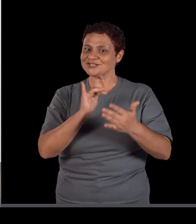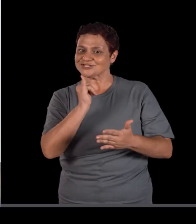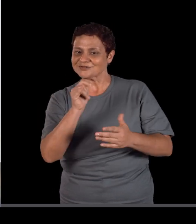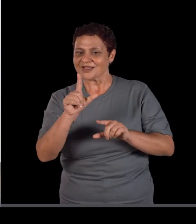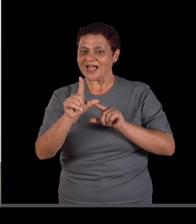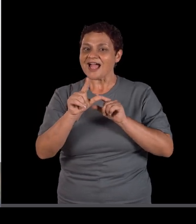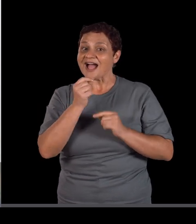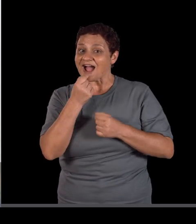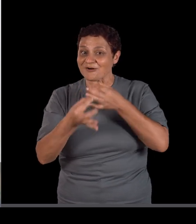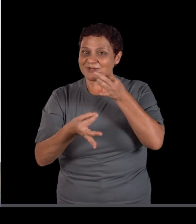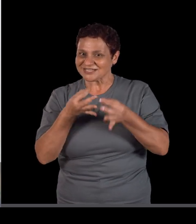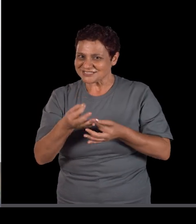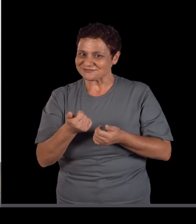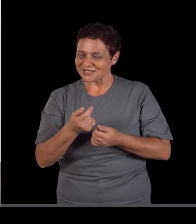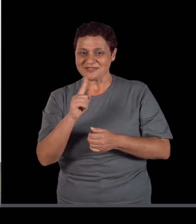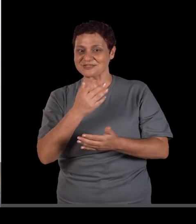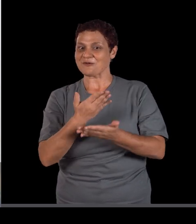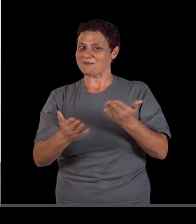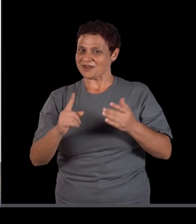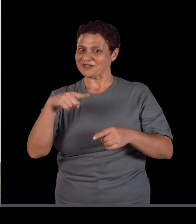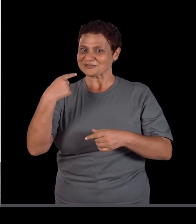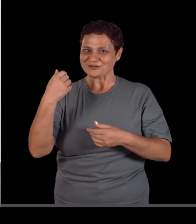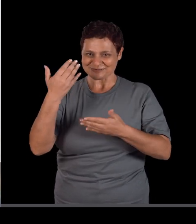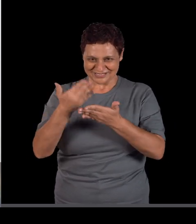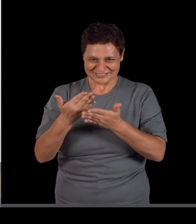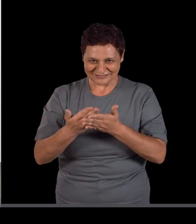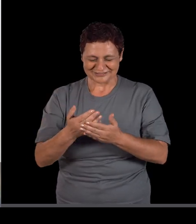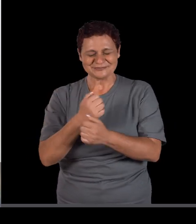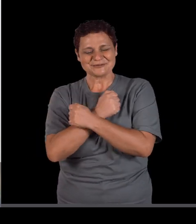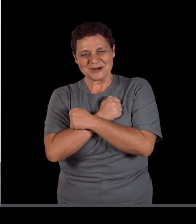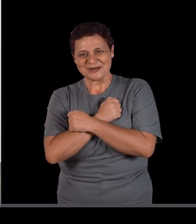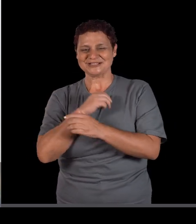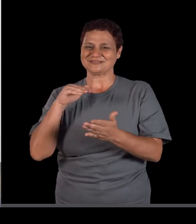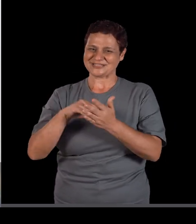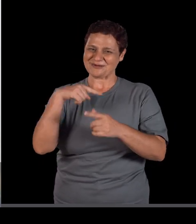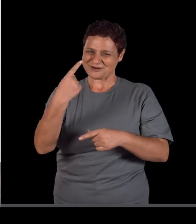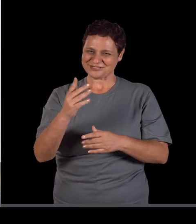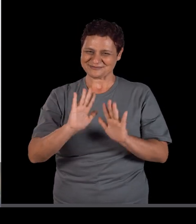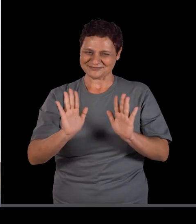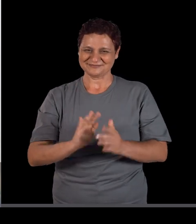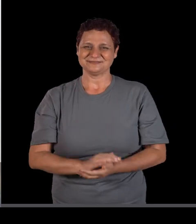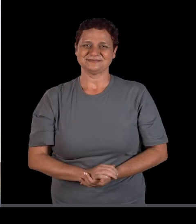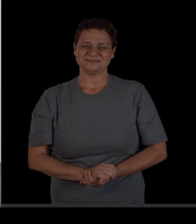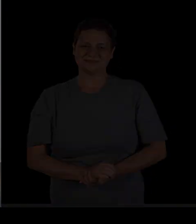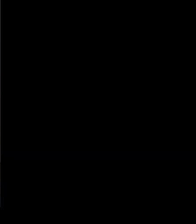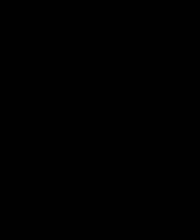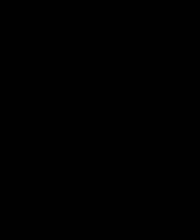dissertativo argumentativo. Não perca, então, as próximas aulas. Um abraço e até a próxima!